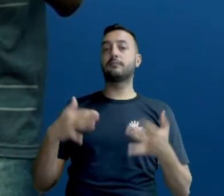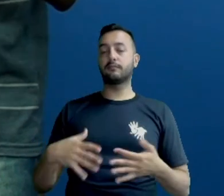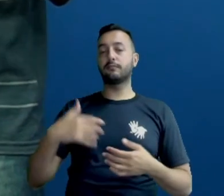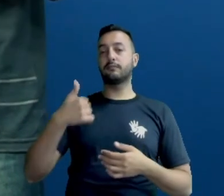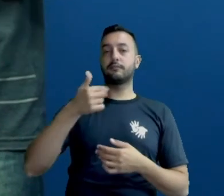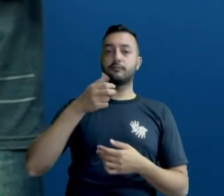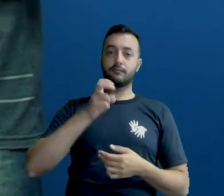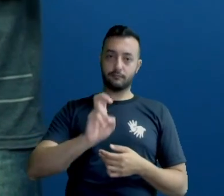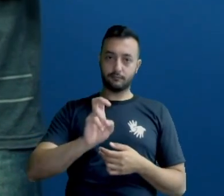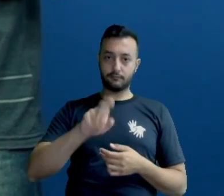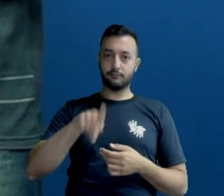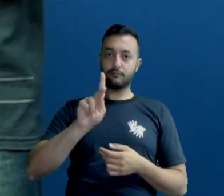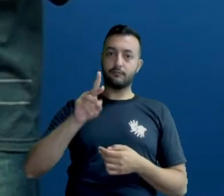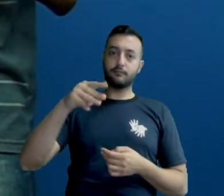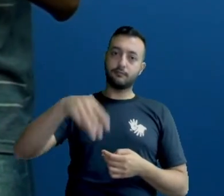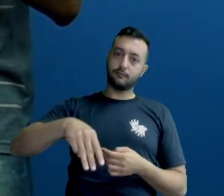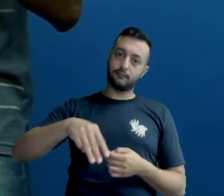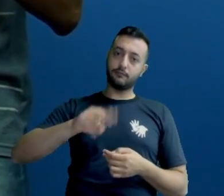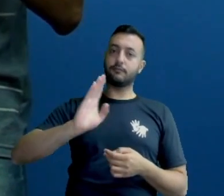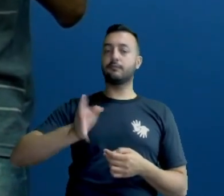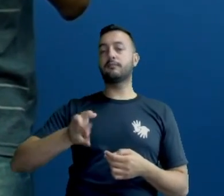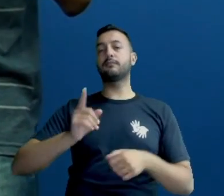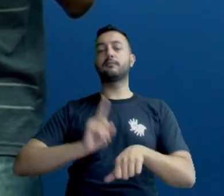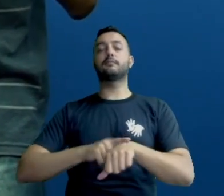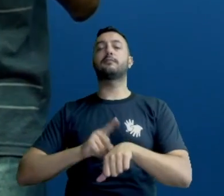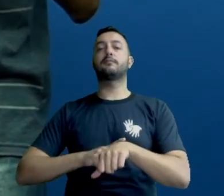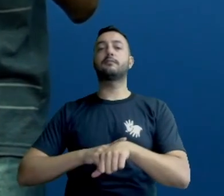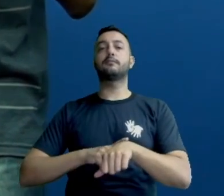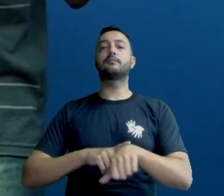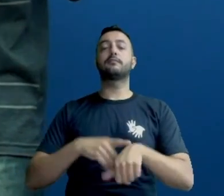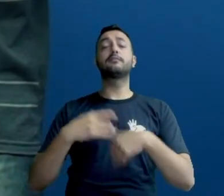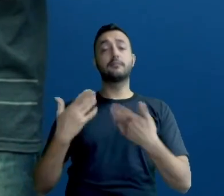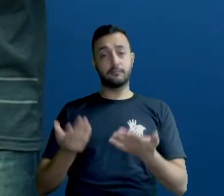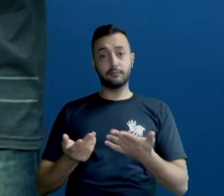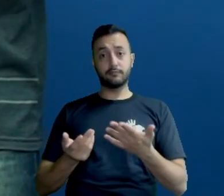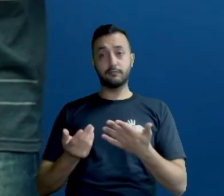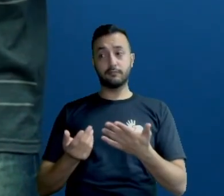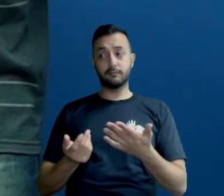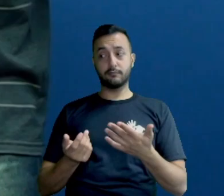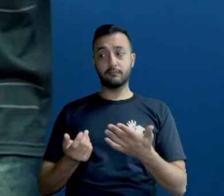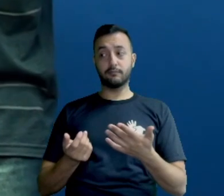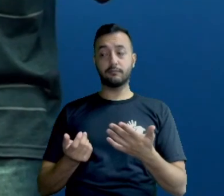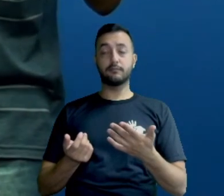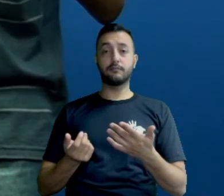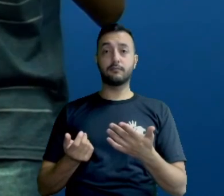15 km por hora. Então, quer dizer que a cada